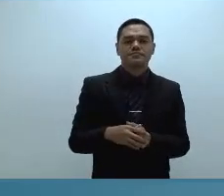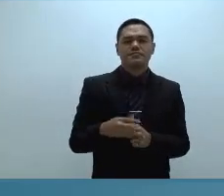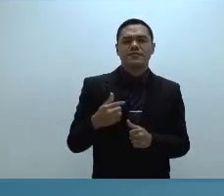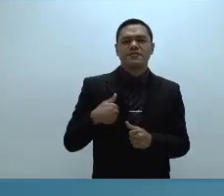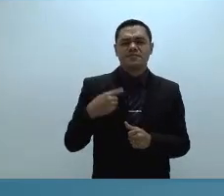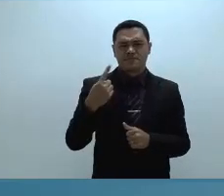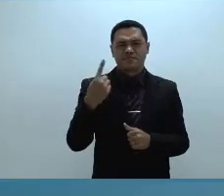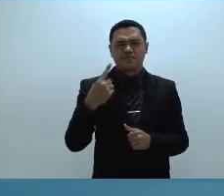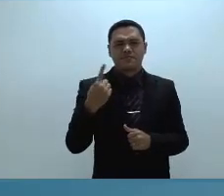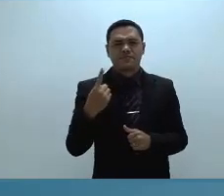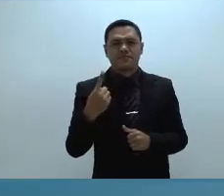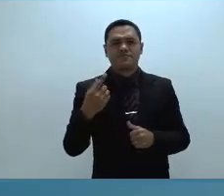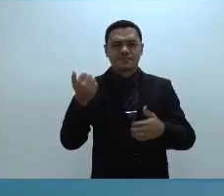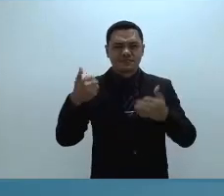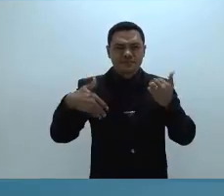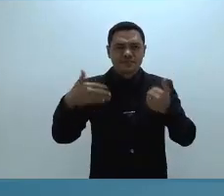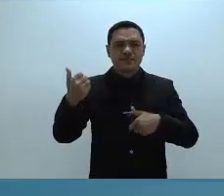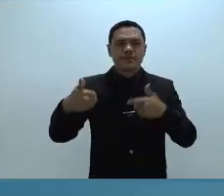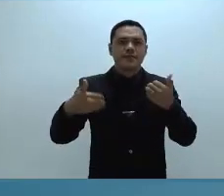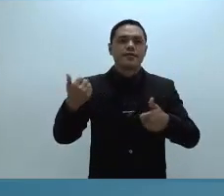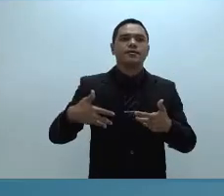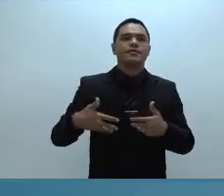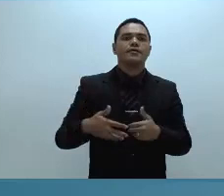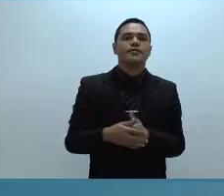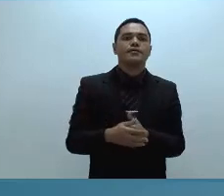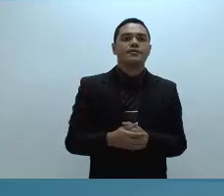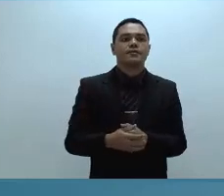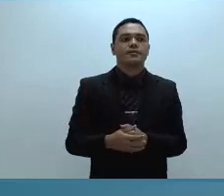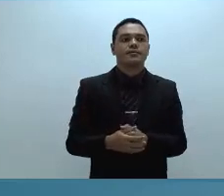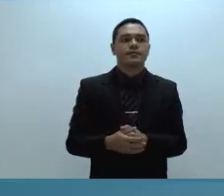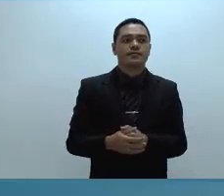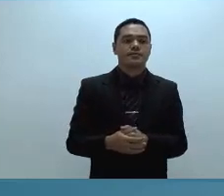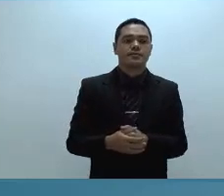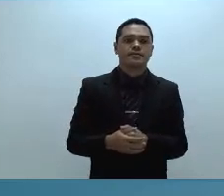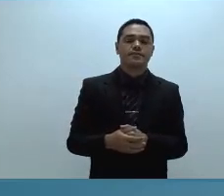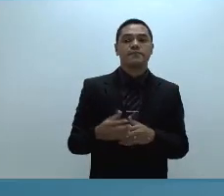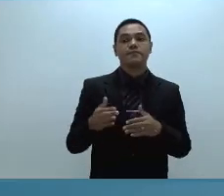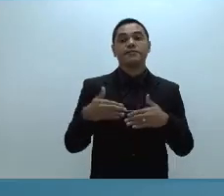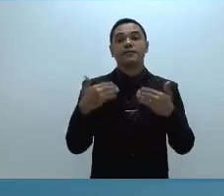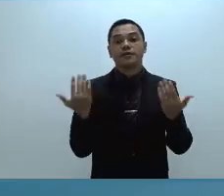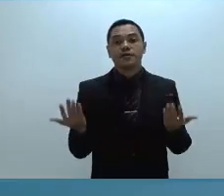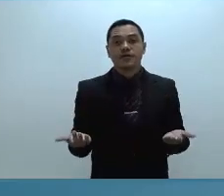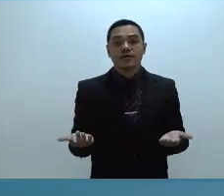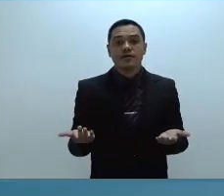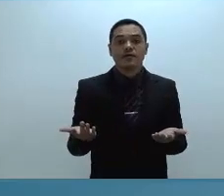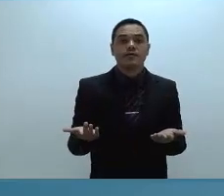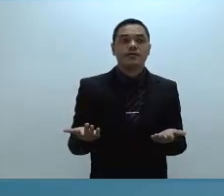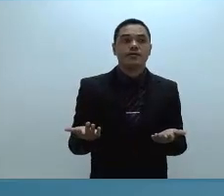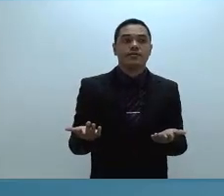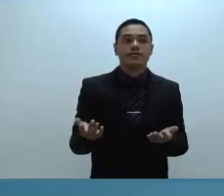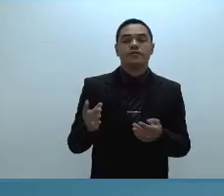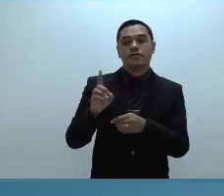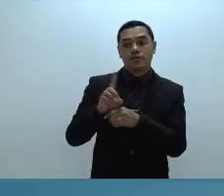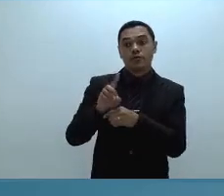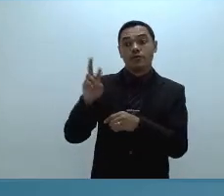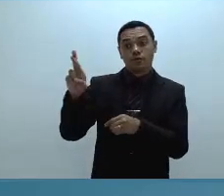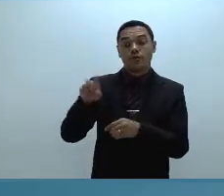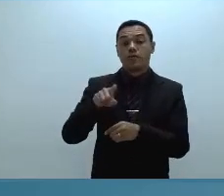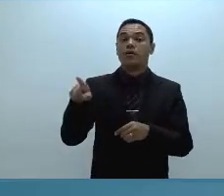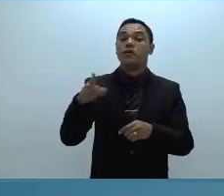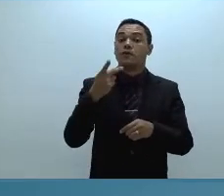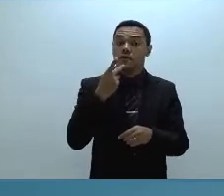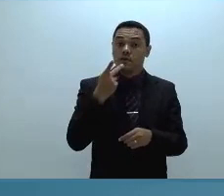questão, para que seja antecipado. A questão está em, o doutor agora reafirmou, que